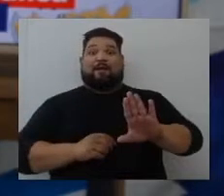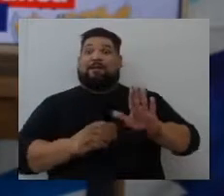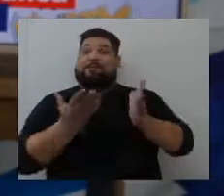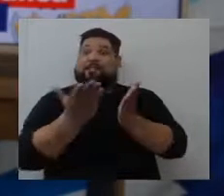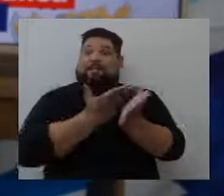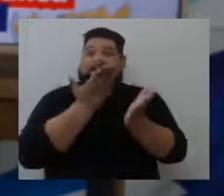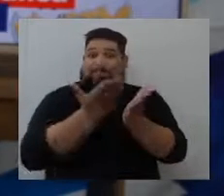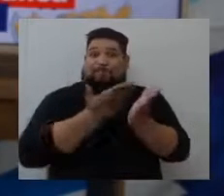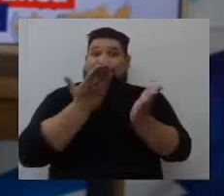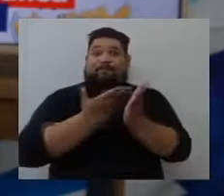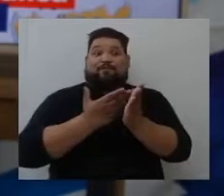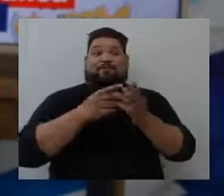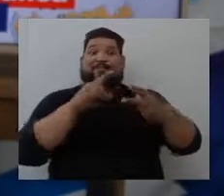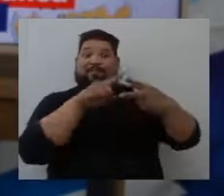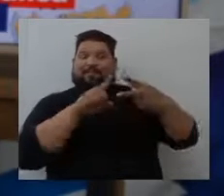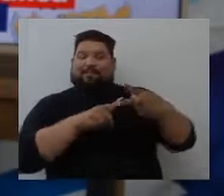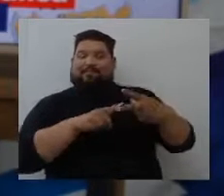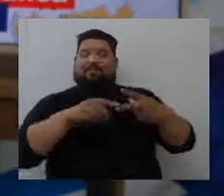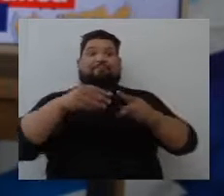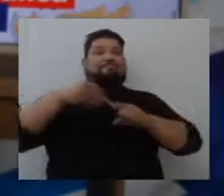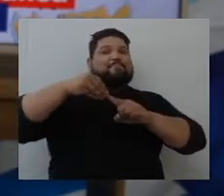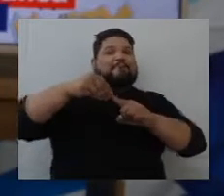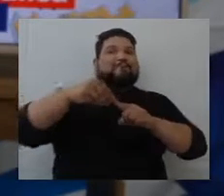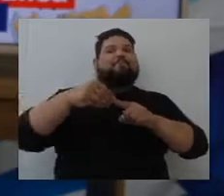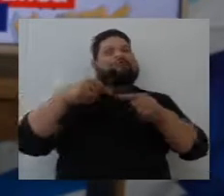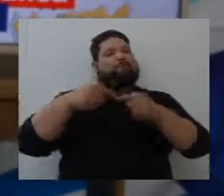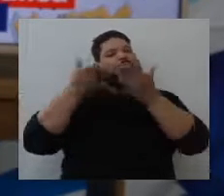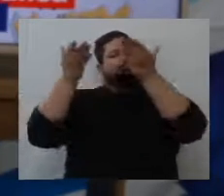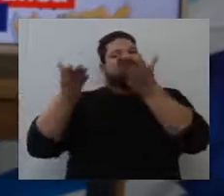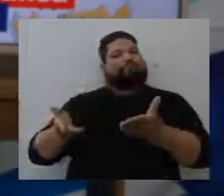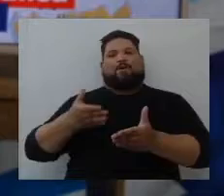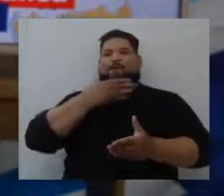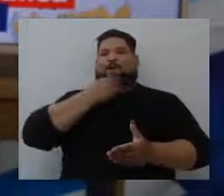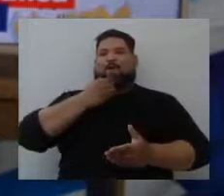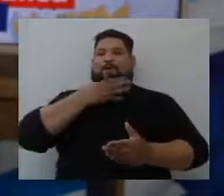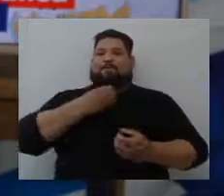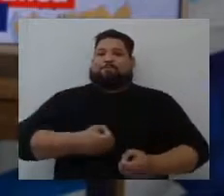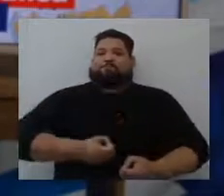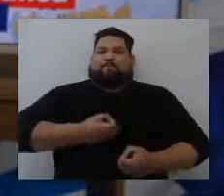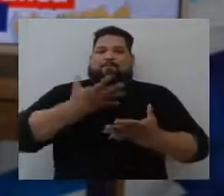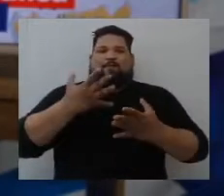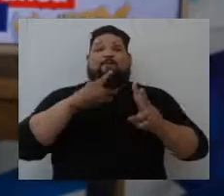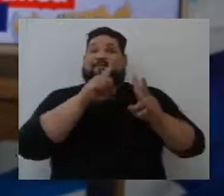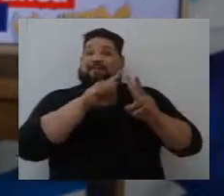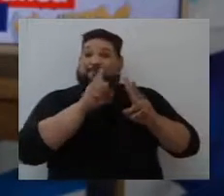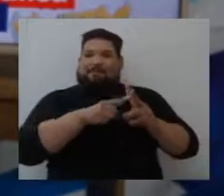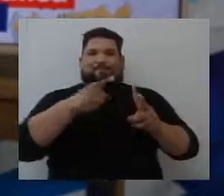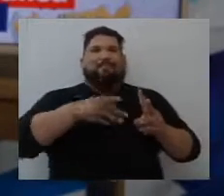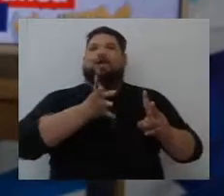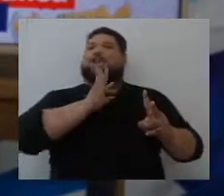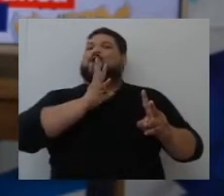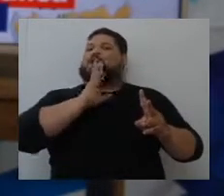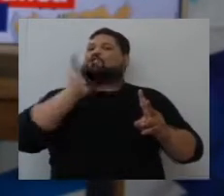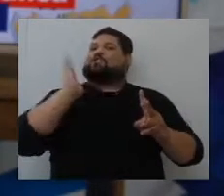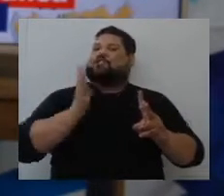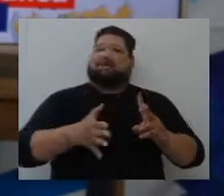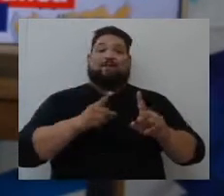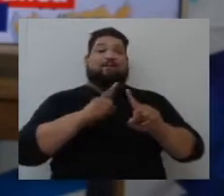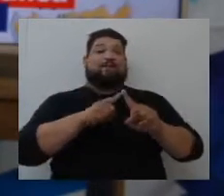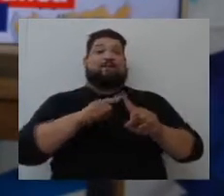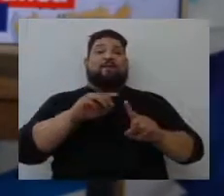aquele período são atribuídas a ele. E você já deve ter ouvido falar em ambas as obras. A